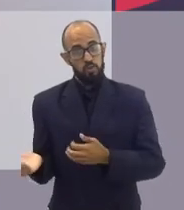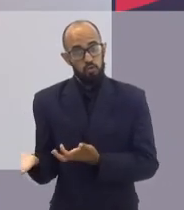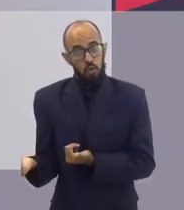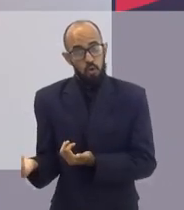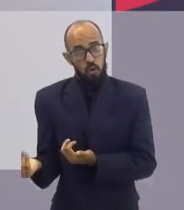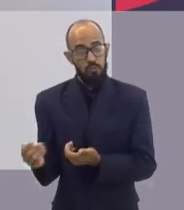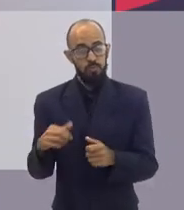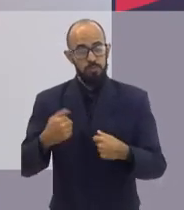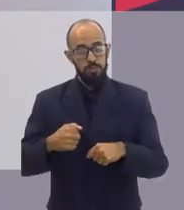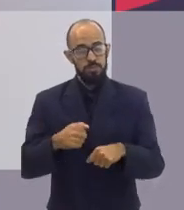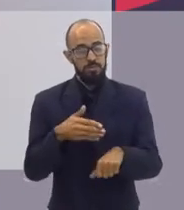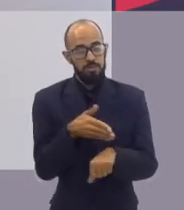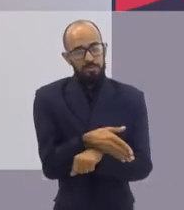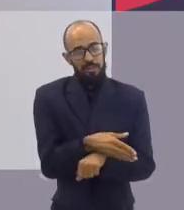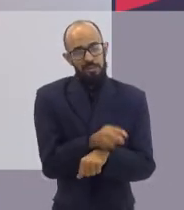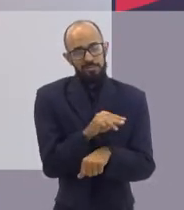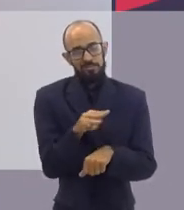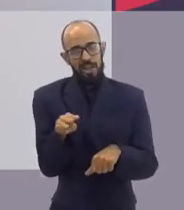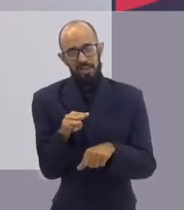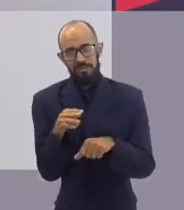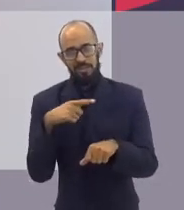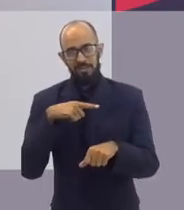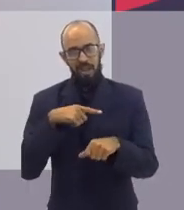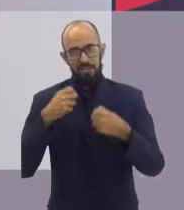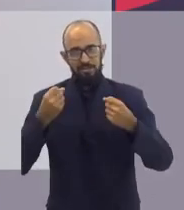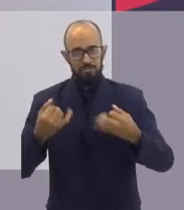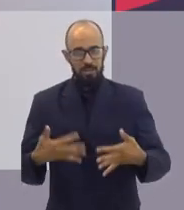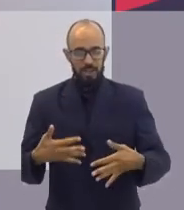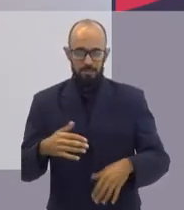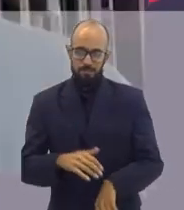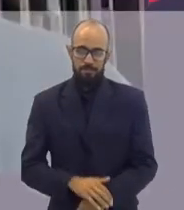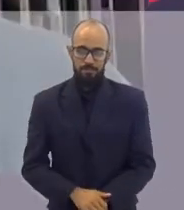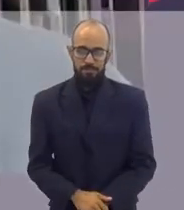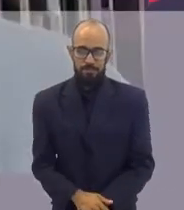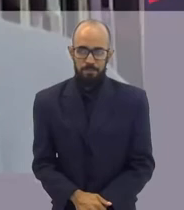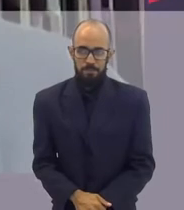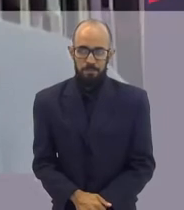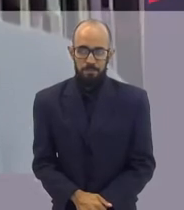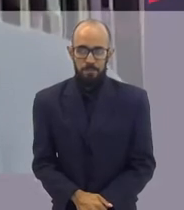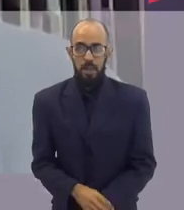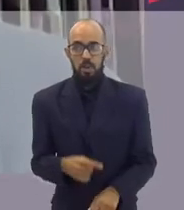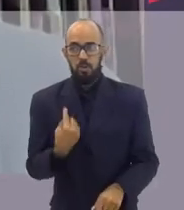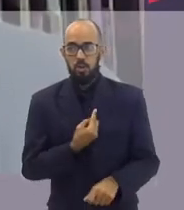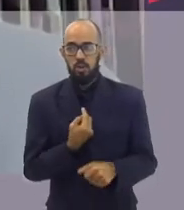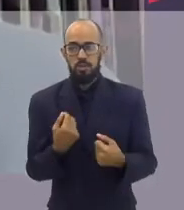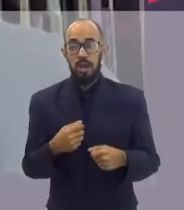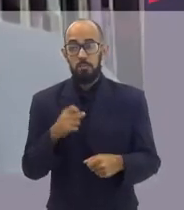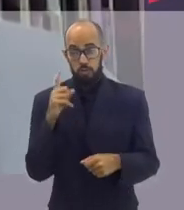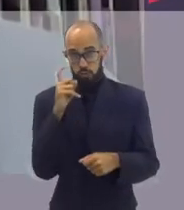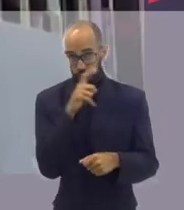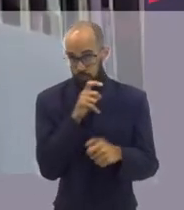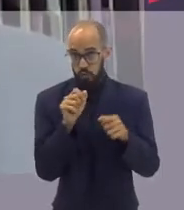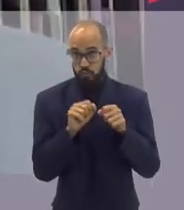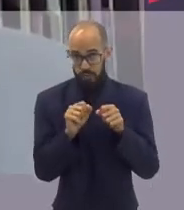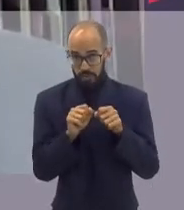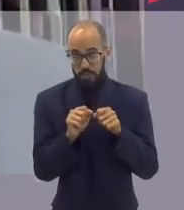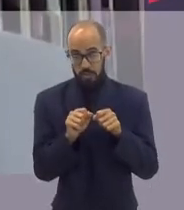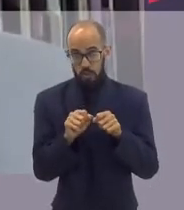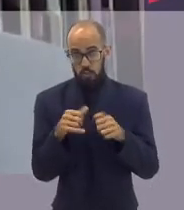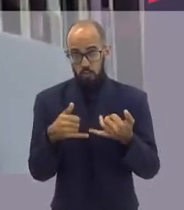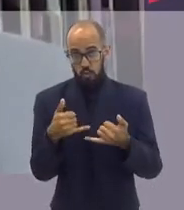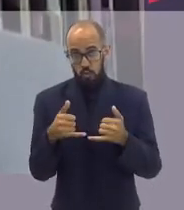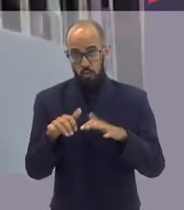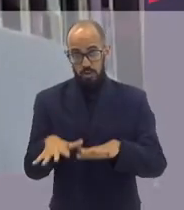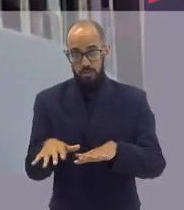lá no site, o QR Code vai te levar lá e vai resolver. A gente teve que usar Bacana. uns. É muito difícil fazer um jogo